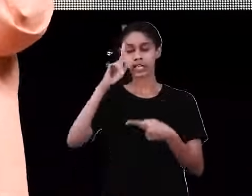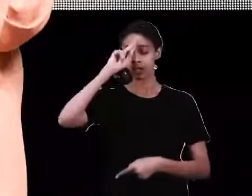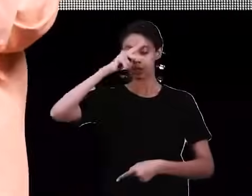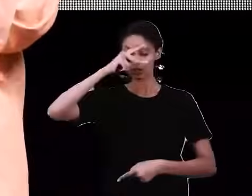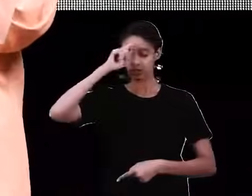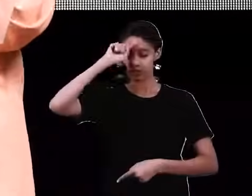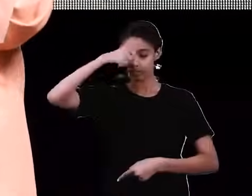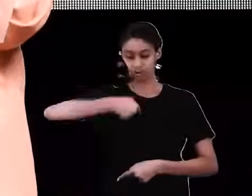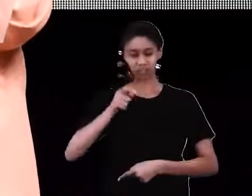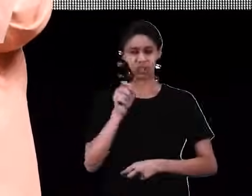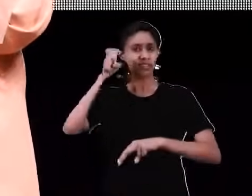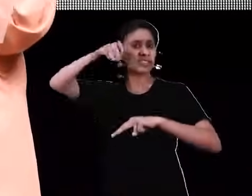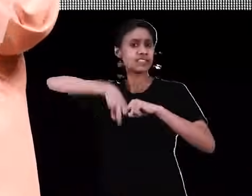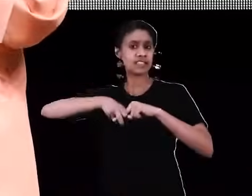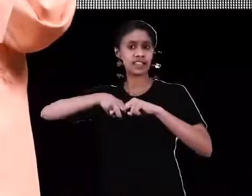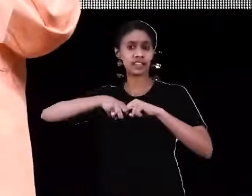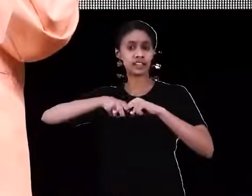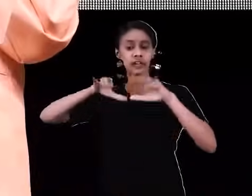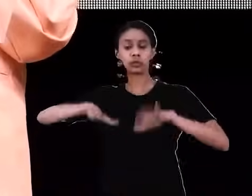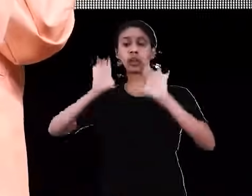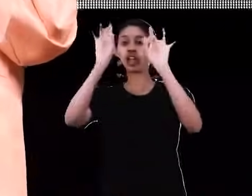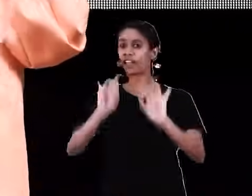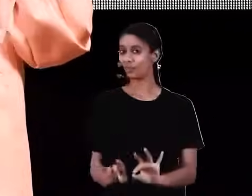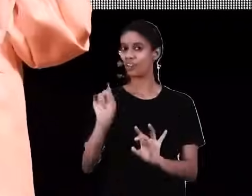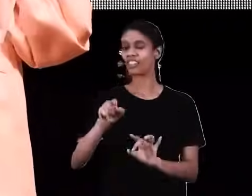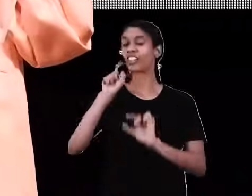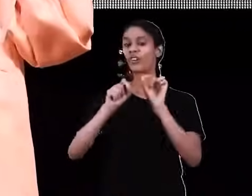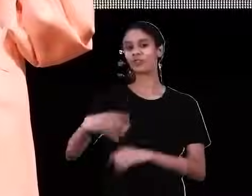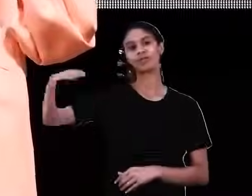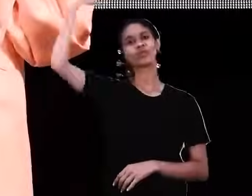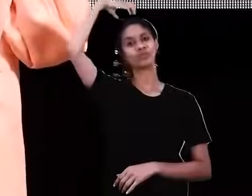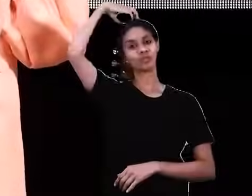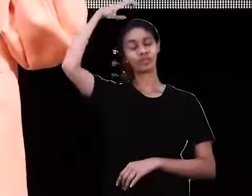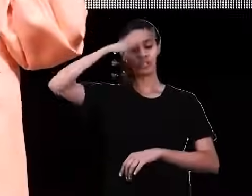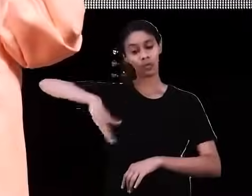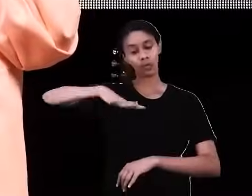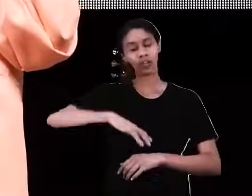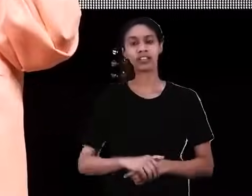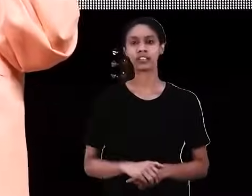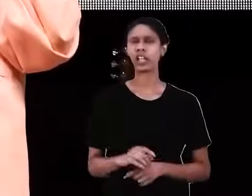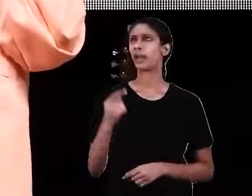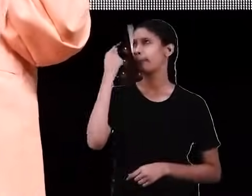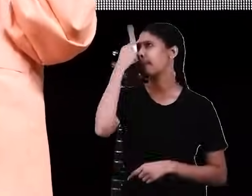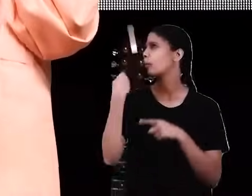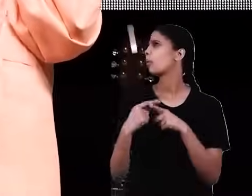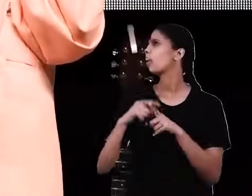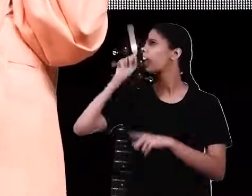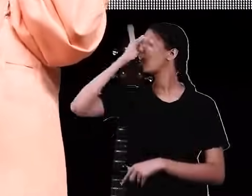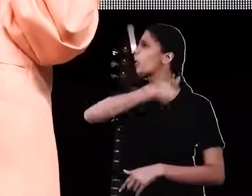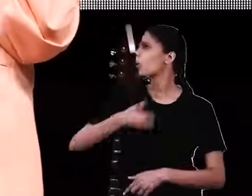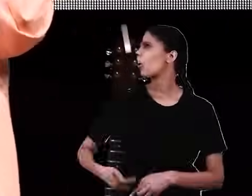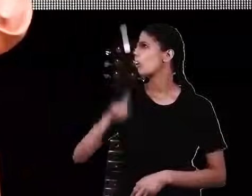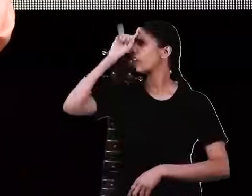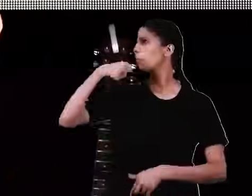não é sobre sentar num trono, é sobre o rei. Eita! É, porque tem gente que diz assim, nada a ver esse negócio de governar, nunca gostei de